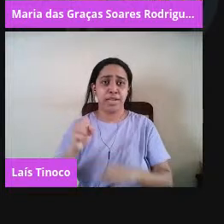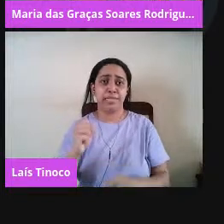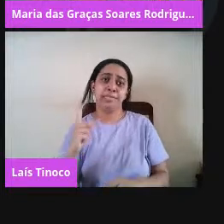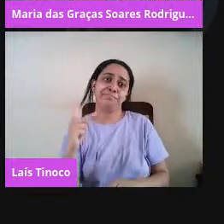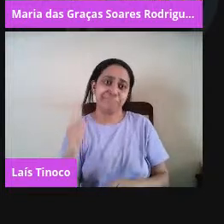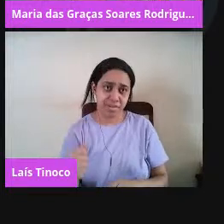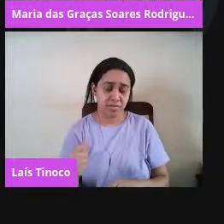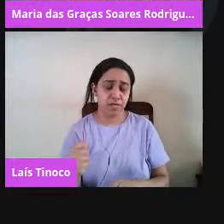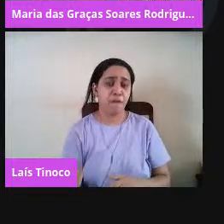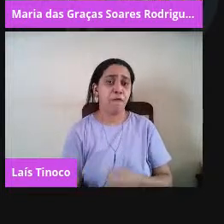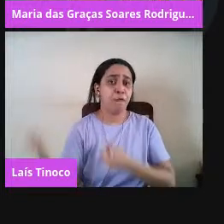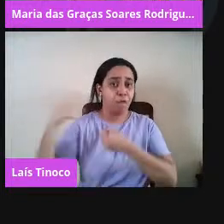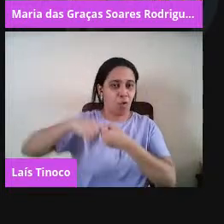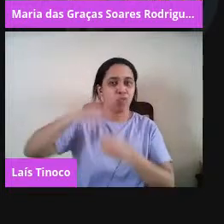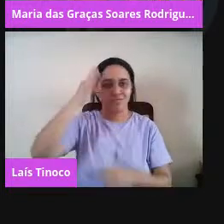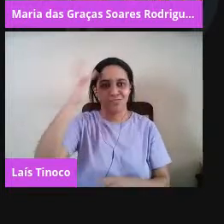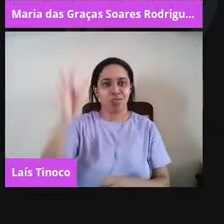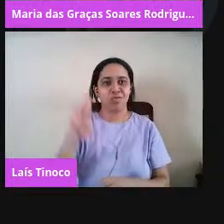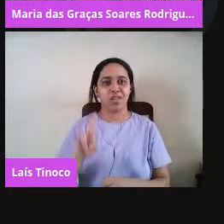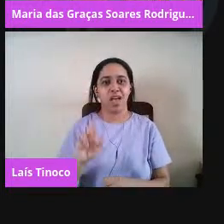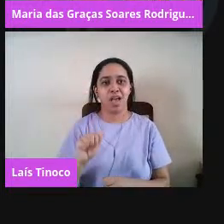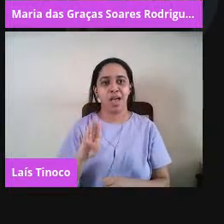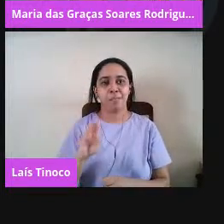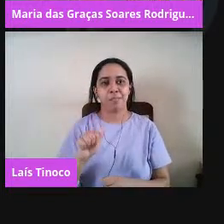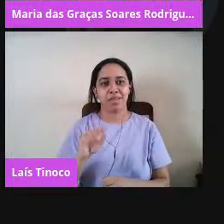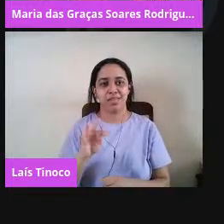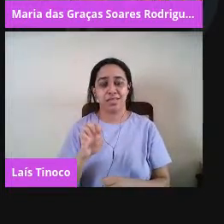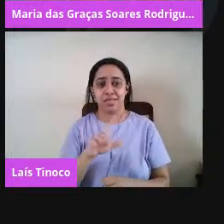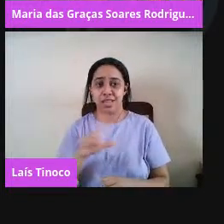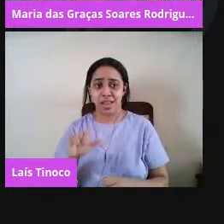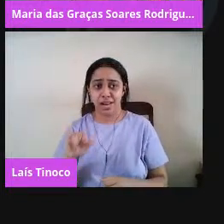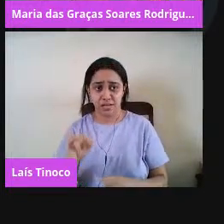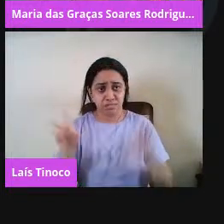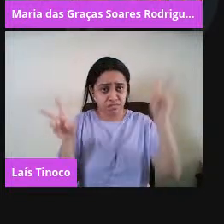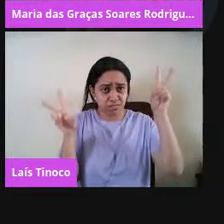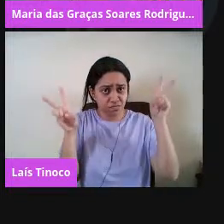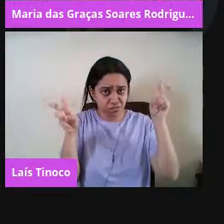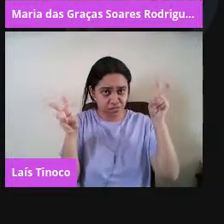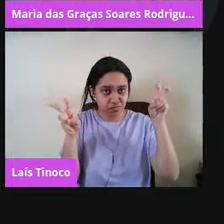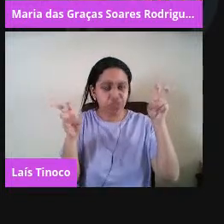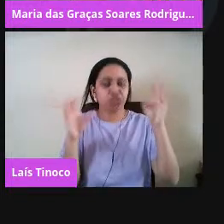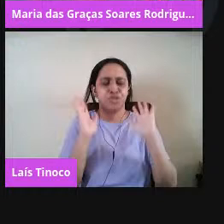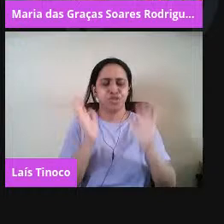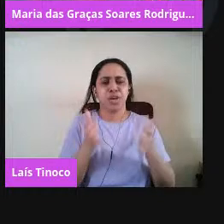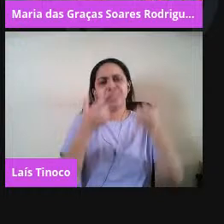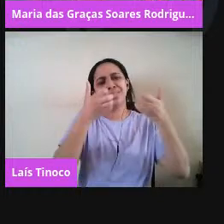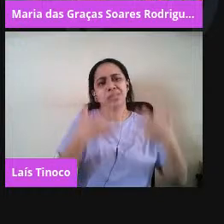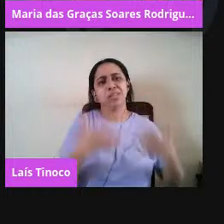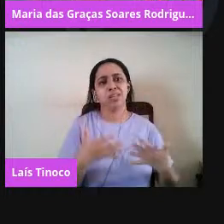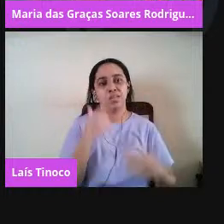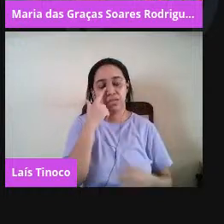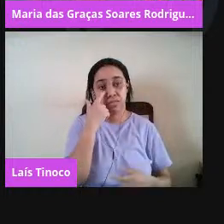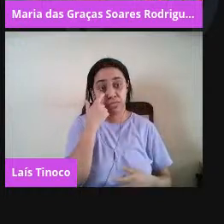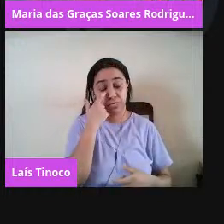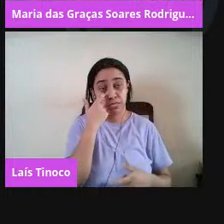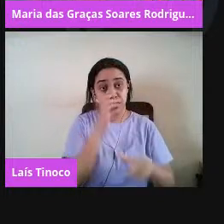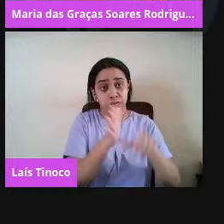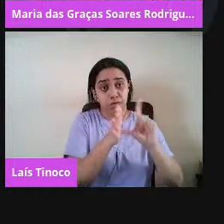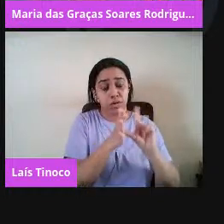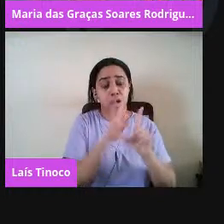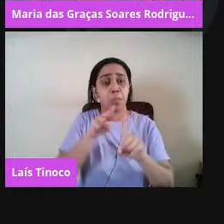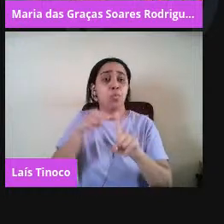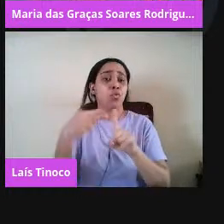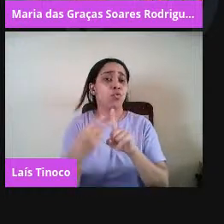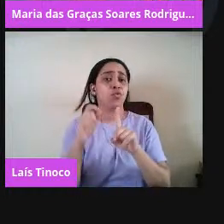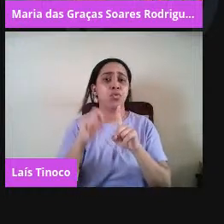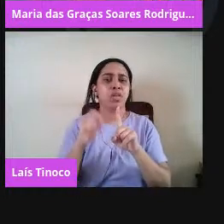de Rabatelli, em que ele diz, abro aspas, palavras de Rabatelli que já passei aqui hoje. Defino como ponto de vista,